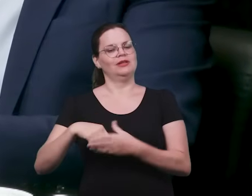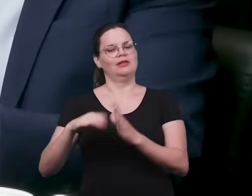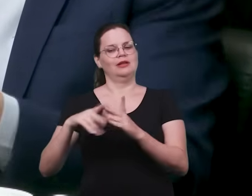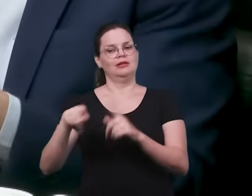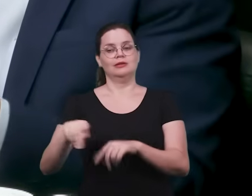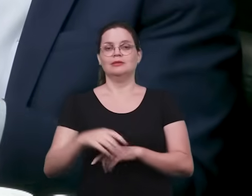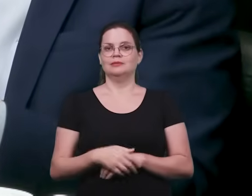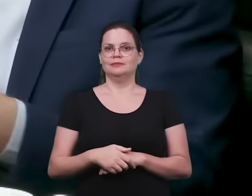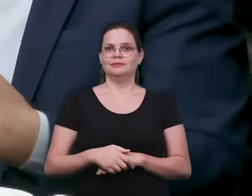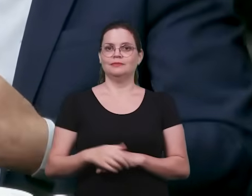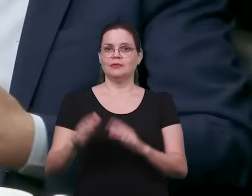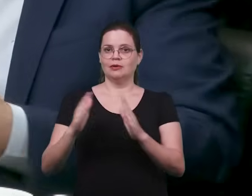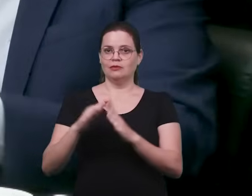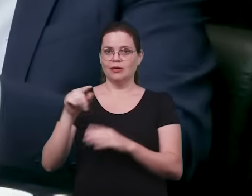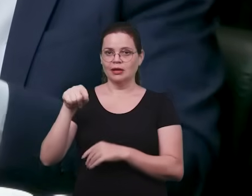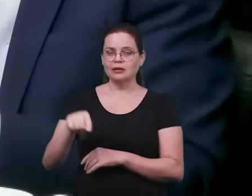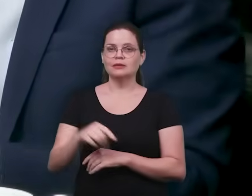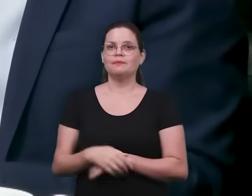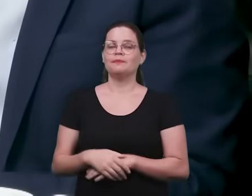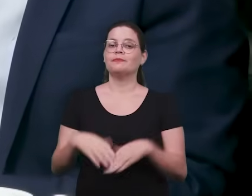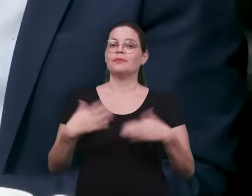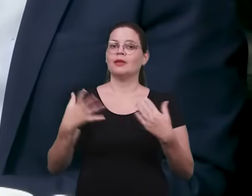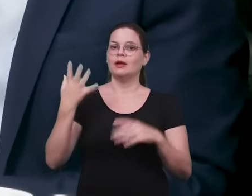a se cumprir ali depois daquela